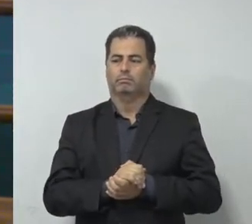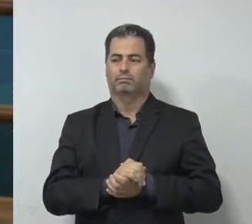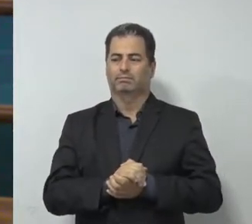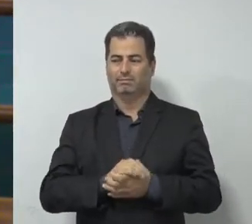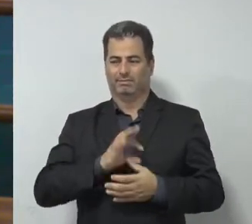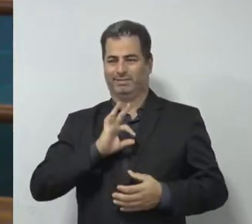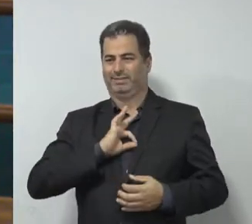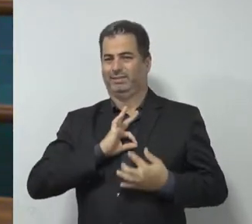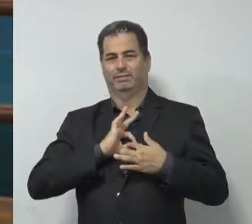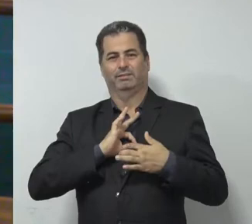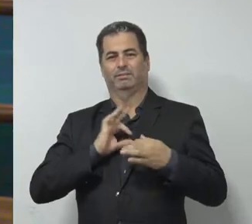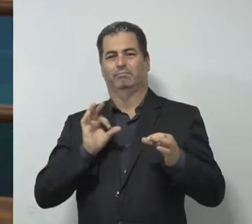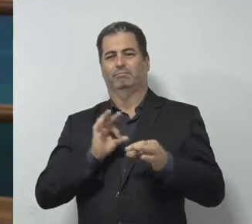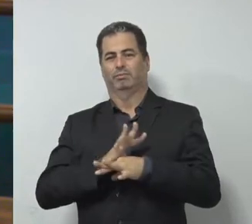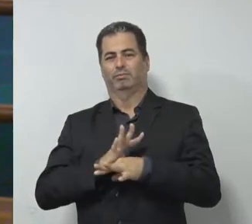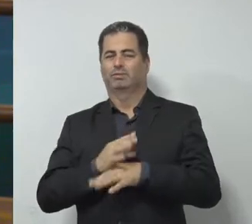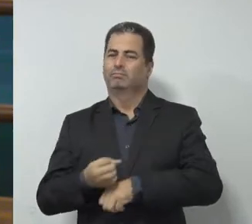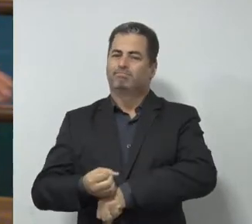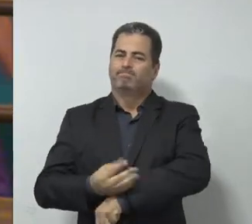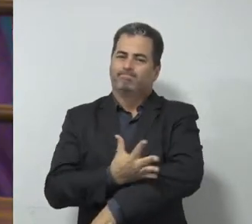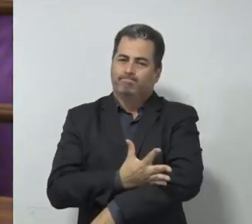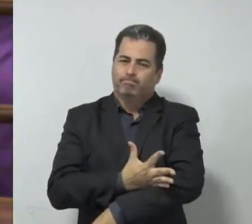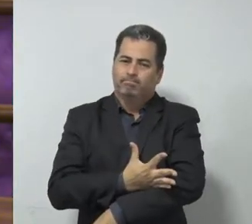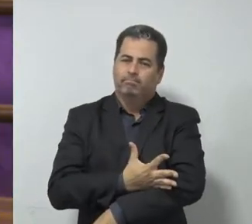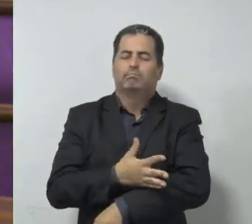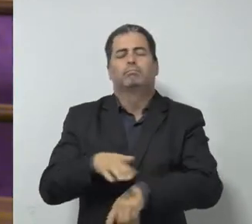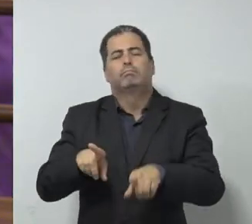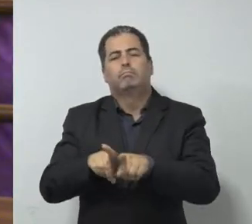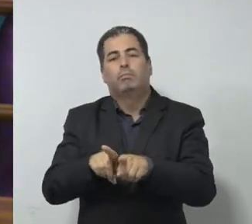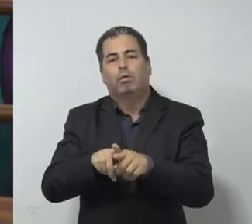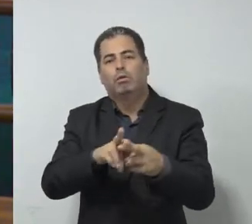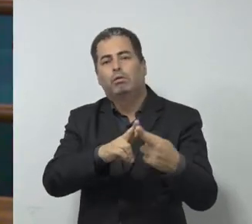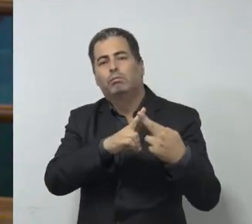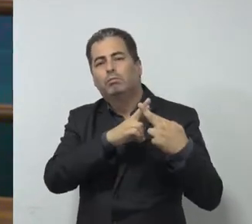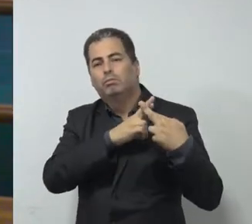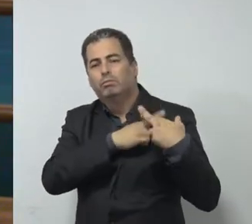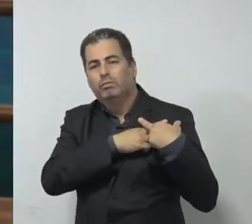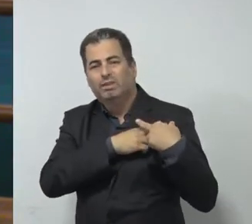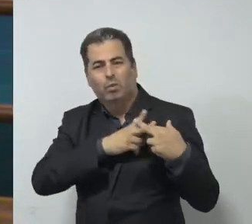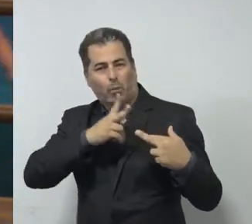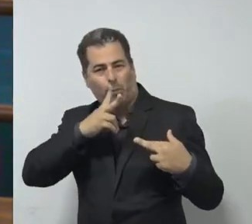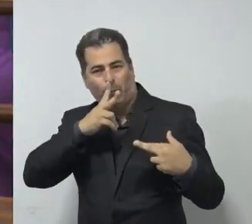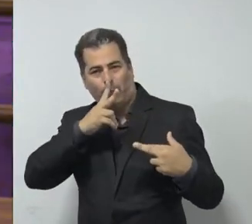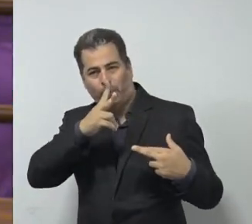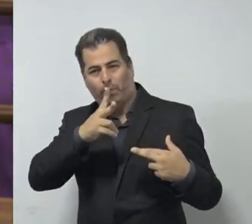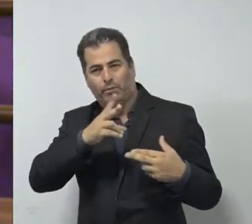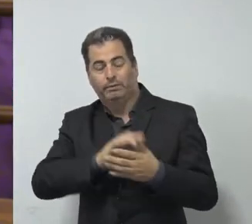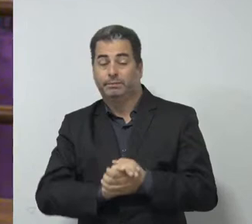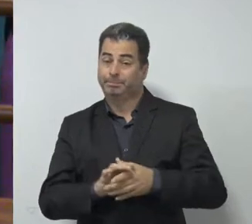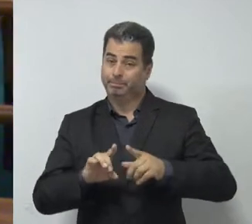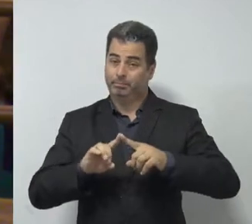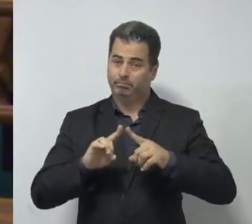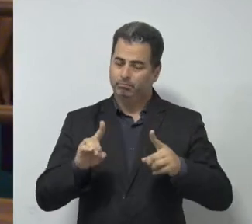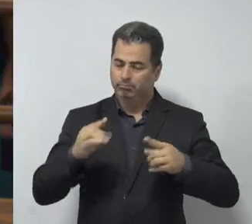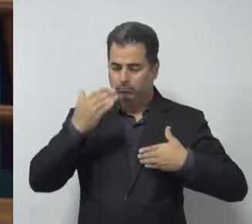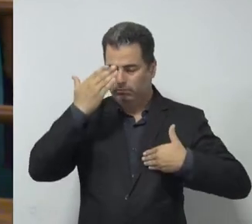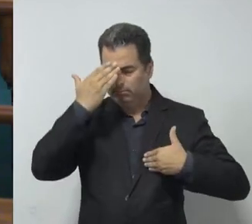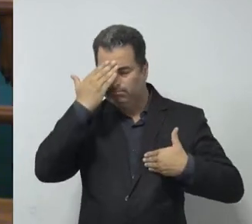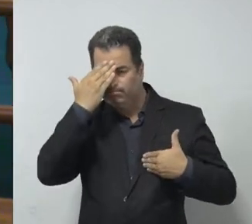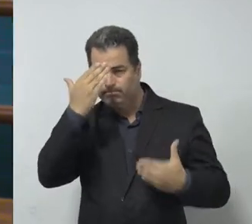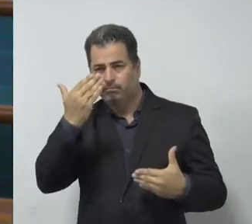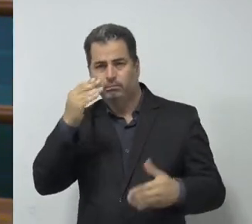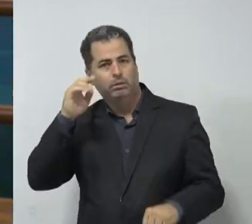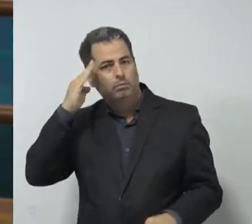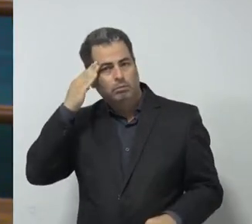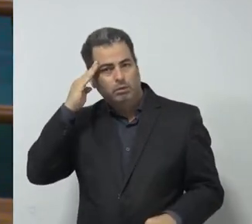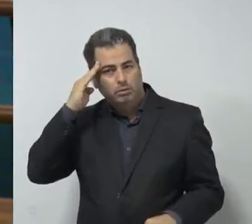Medalhada, emocionada e com uma responsabilidade incrível, mas muito grata,